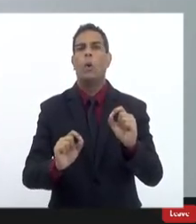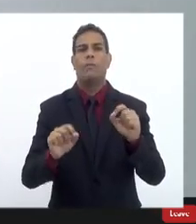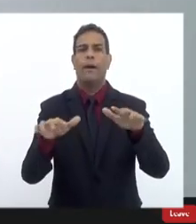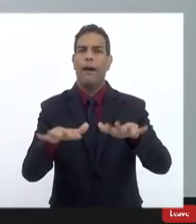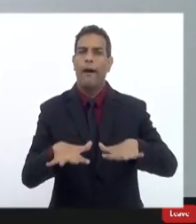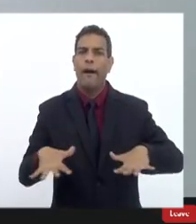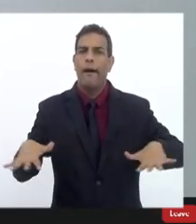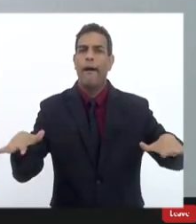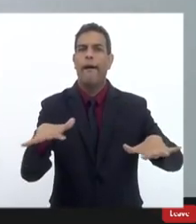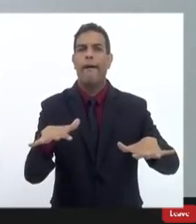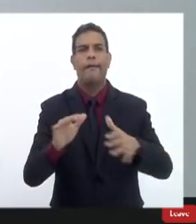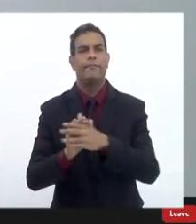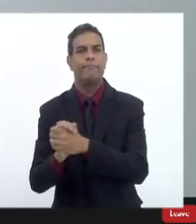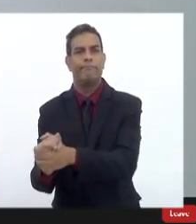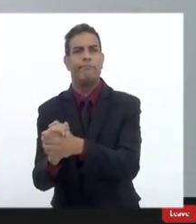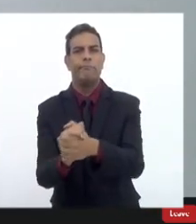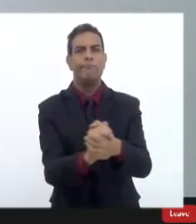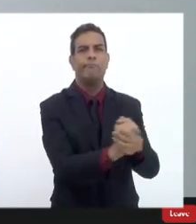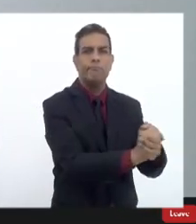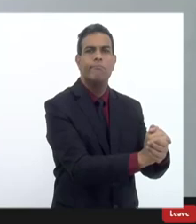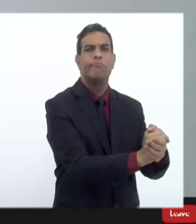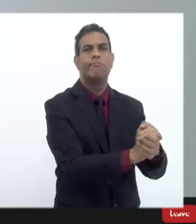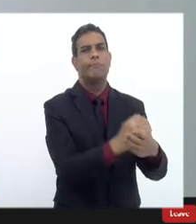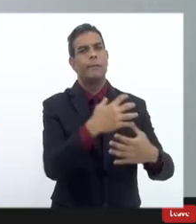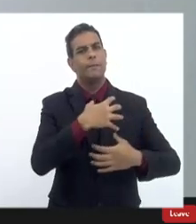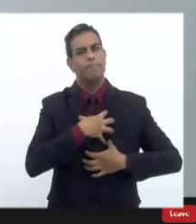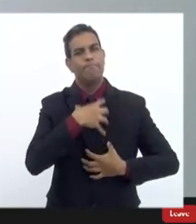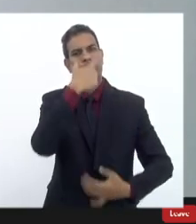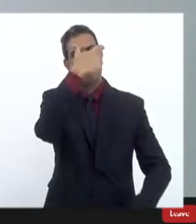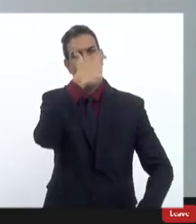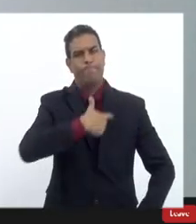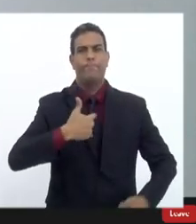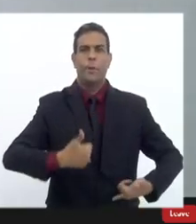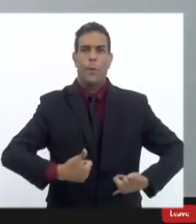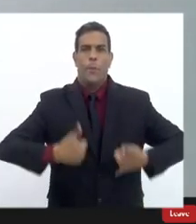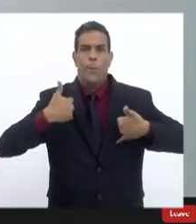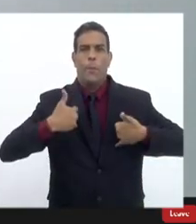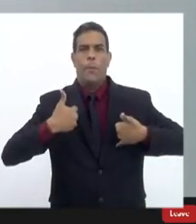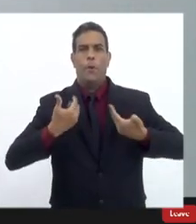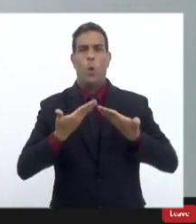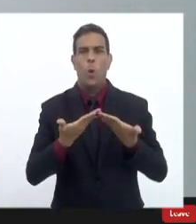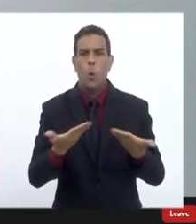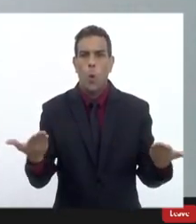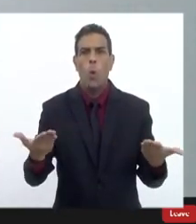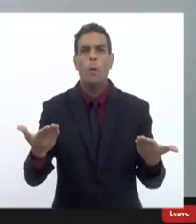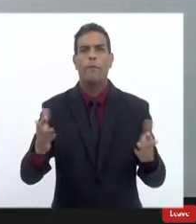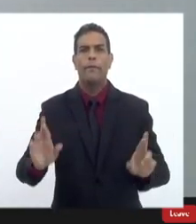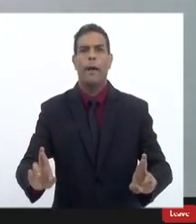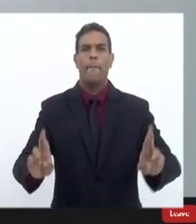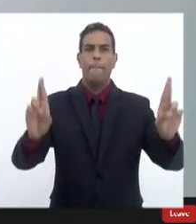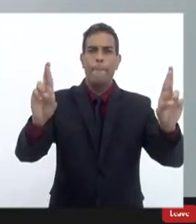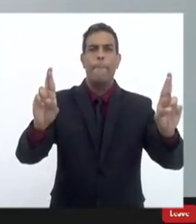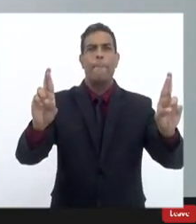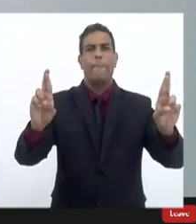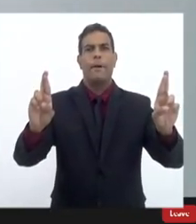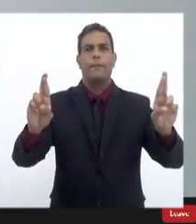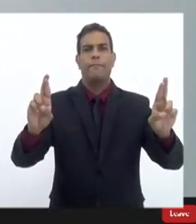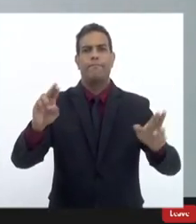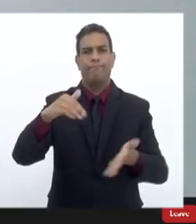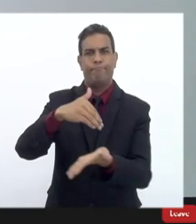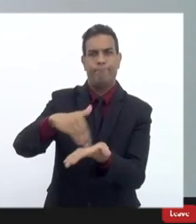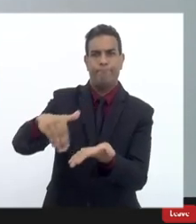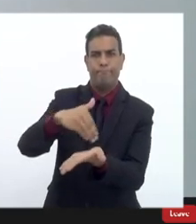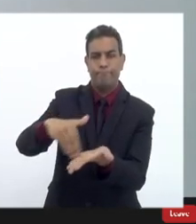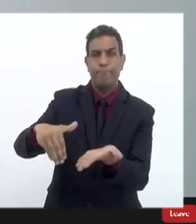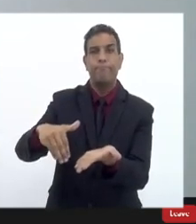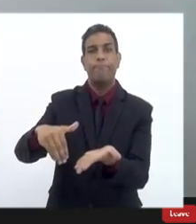espaço, né? Eu cumprimento todos os presentes aqui. Me sinto honrado, inclusive, de estar aqui hoje junto a todas as representações, tanto da SEDUC, no nome da professora